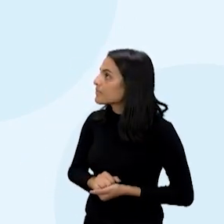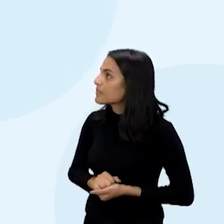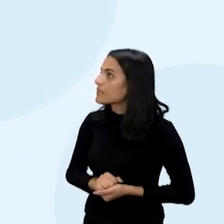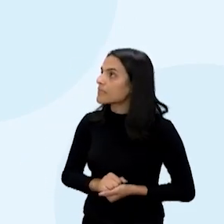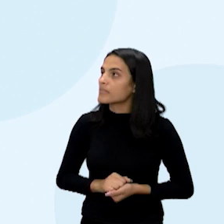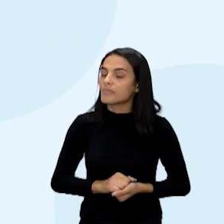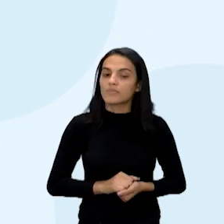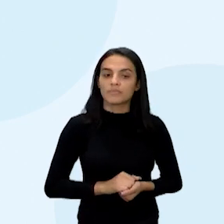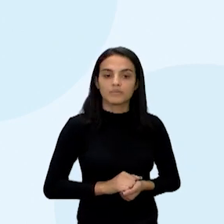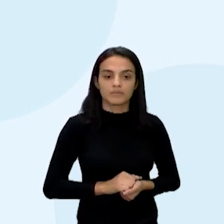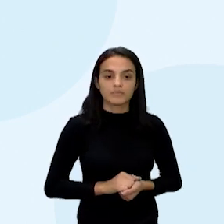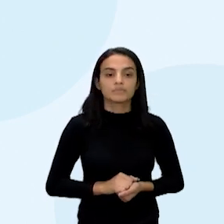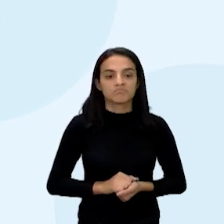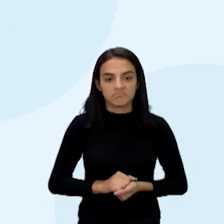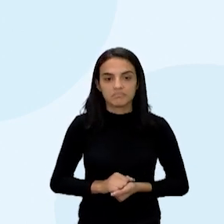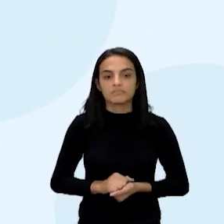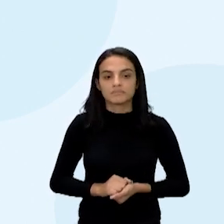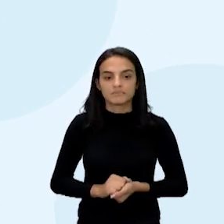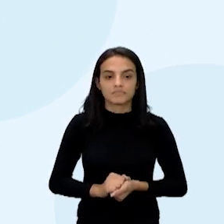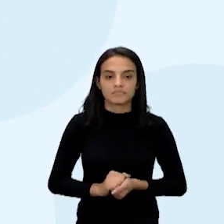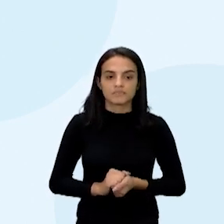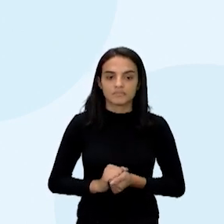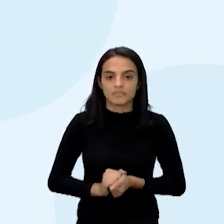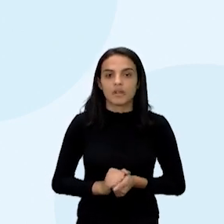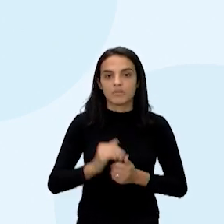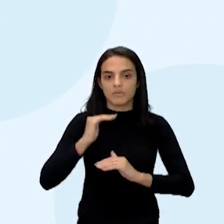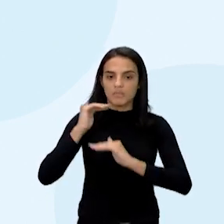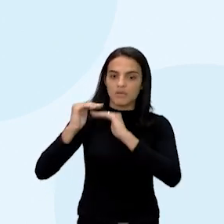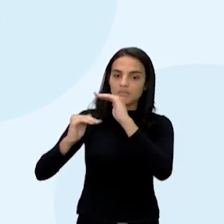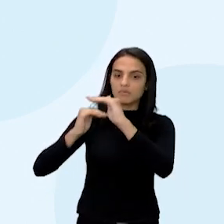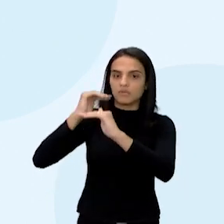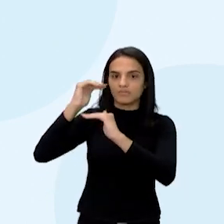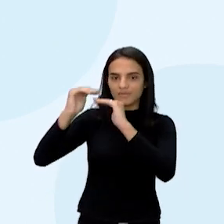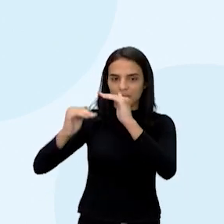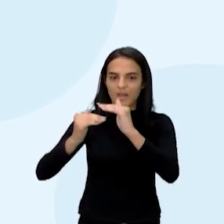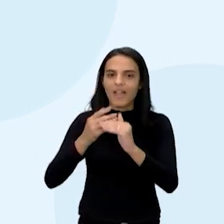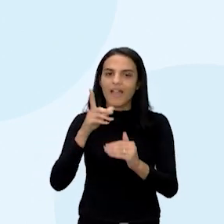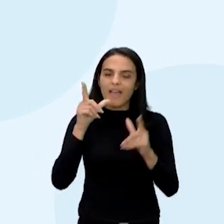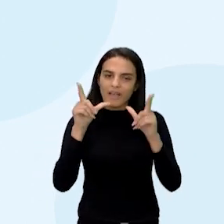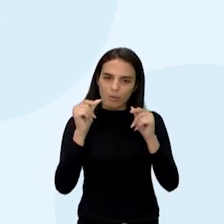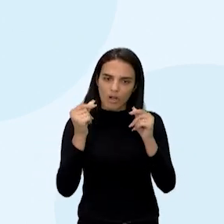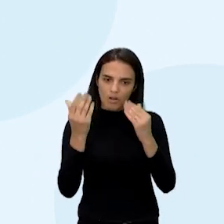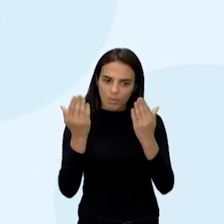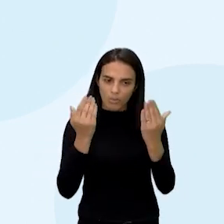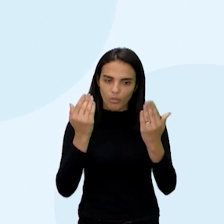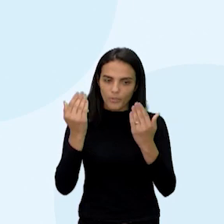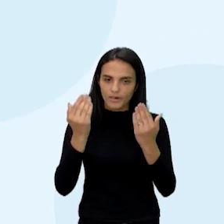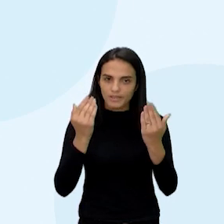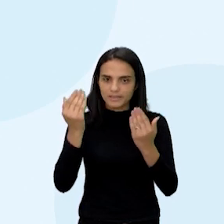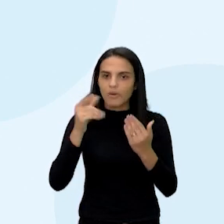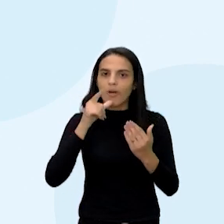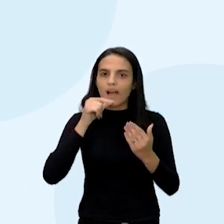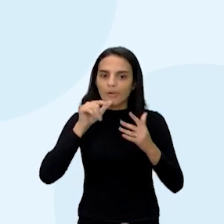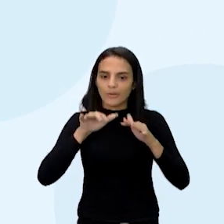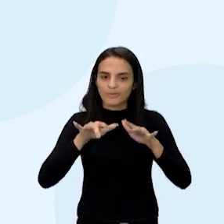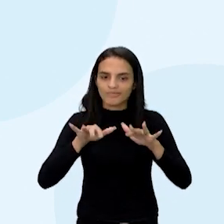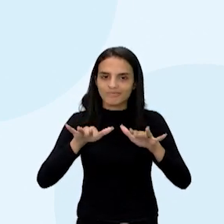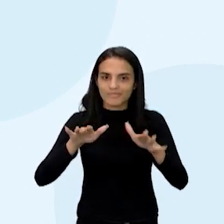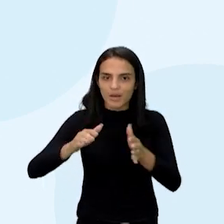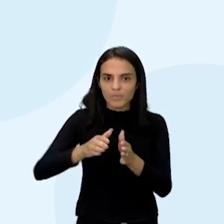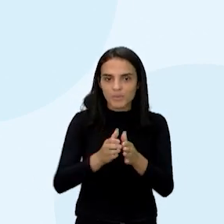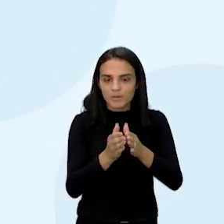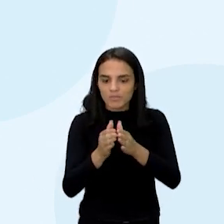O Renzulli fala, então, né, que uma maré crescente eleva todos os navios. E quando a gente faz um trabalho de enriquecimento,